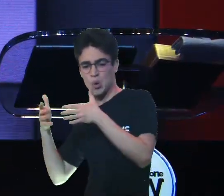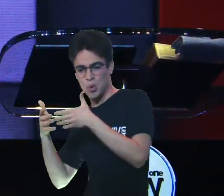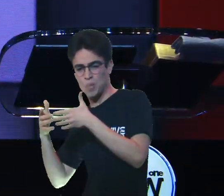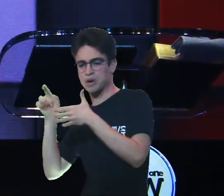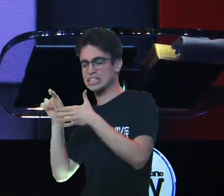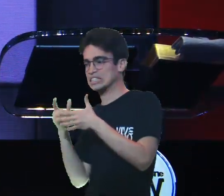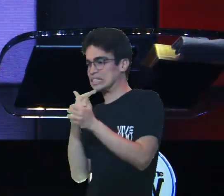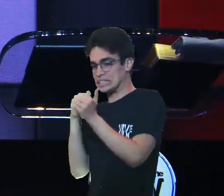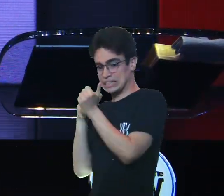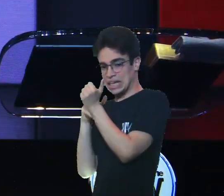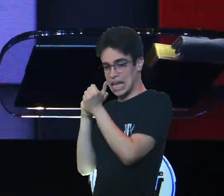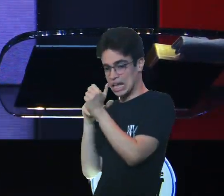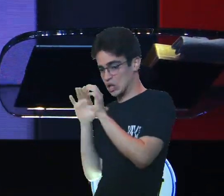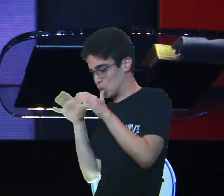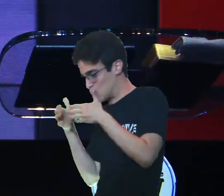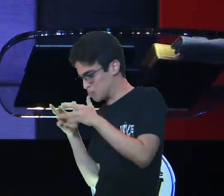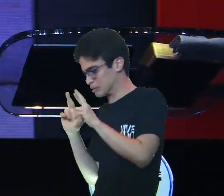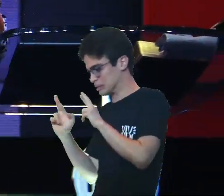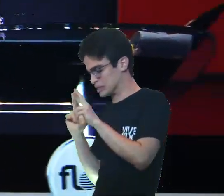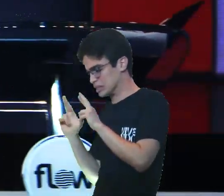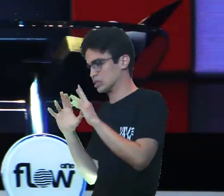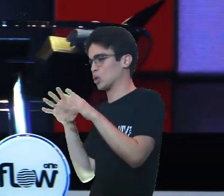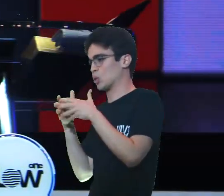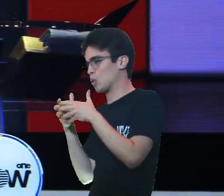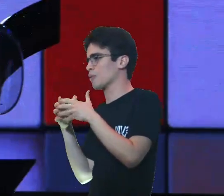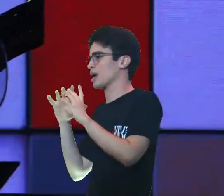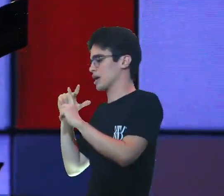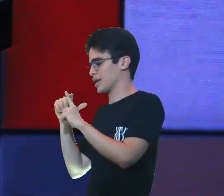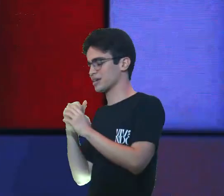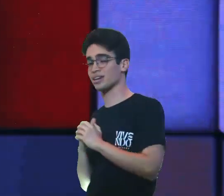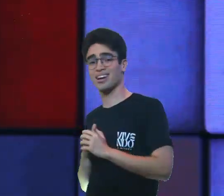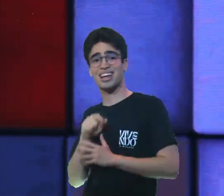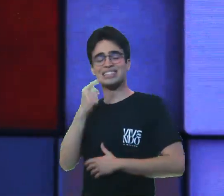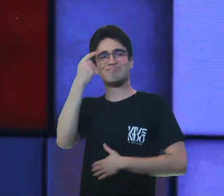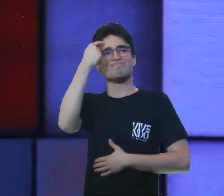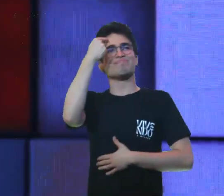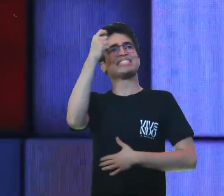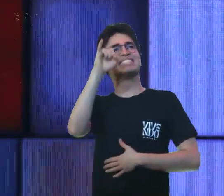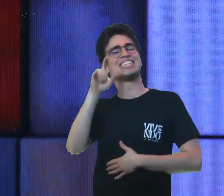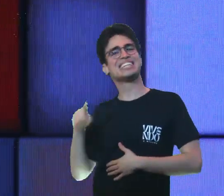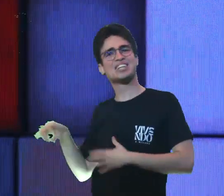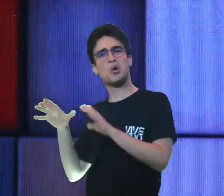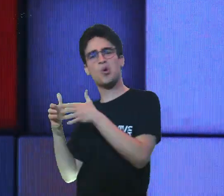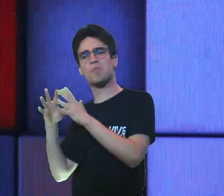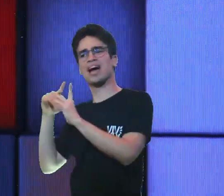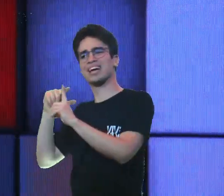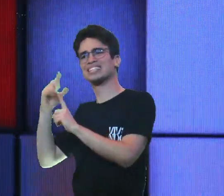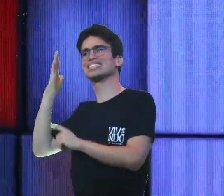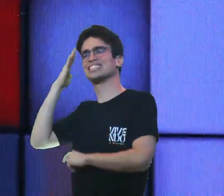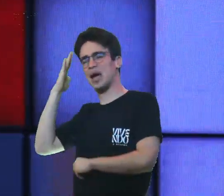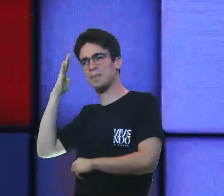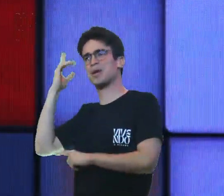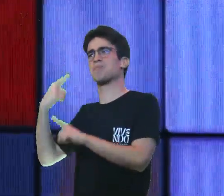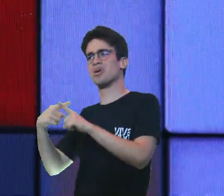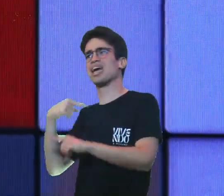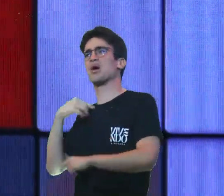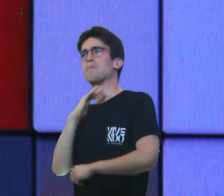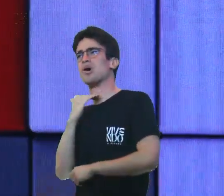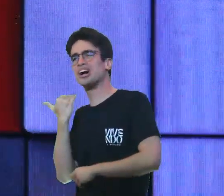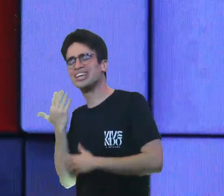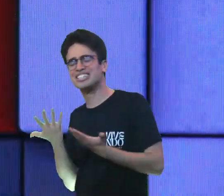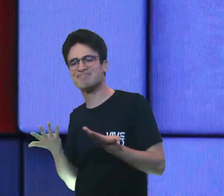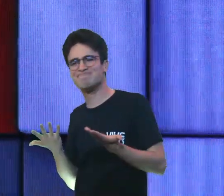discreto. E esse homem começa a pensar: será que os meus irmãos saberão onde eu estou enterrado e por que razão eu